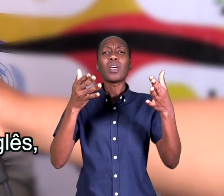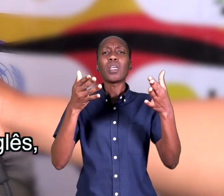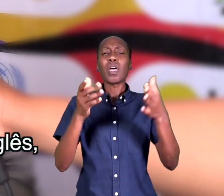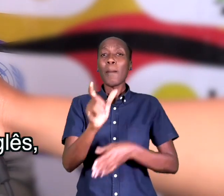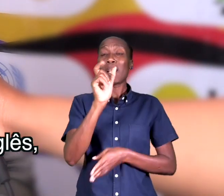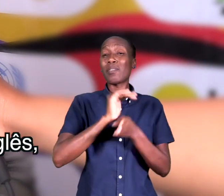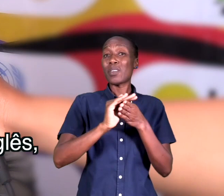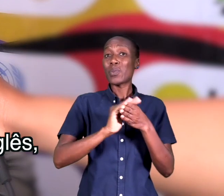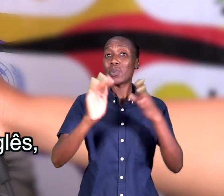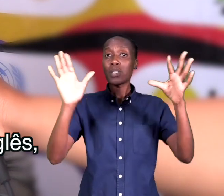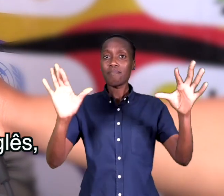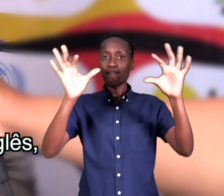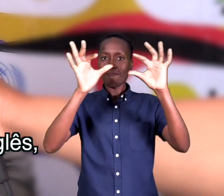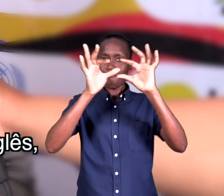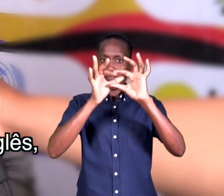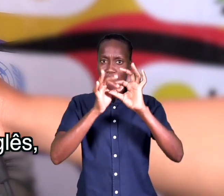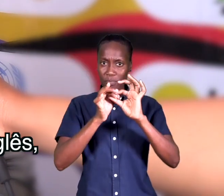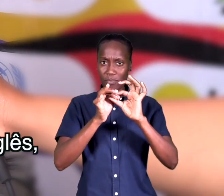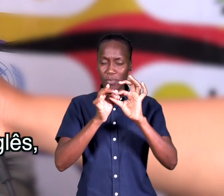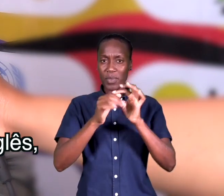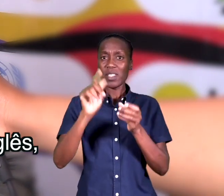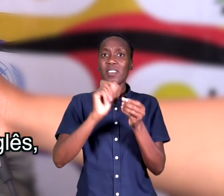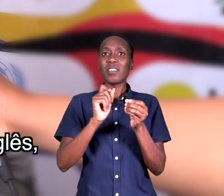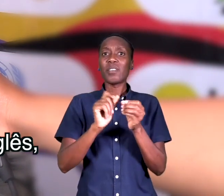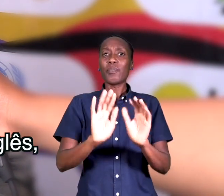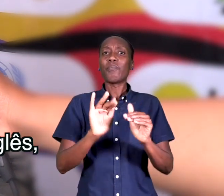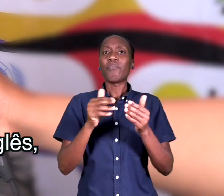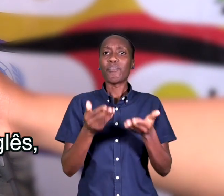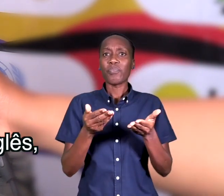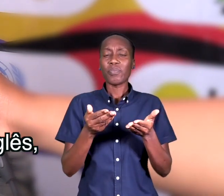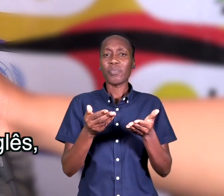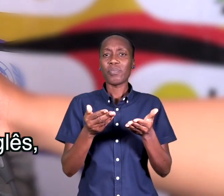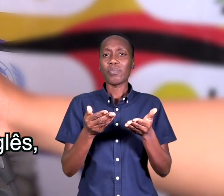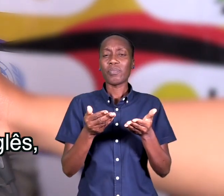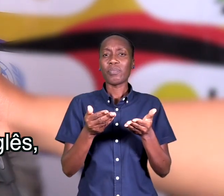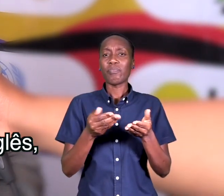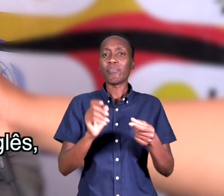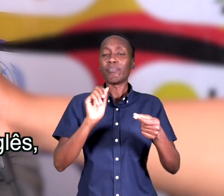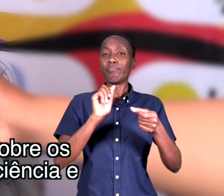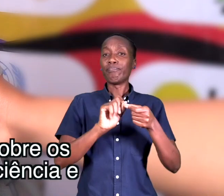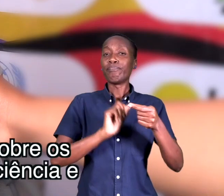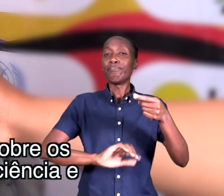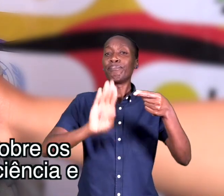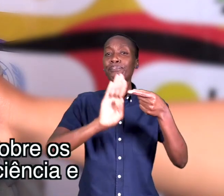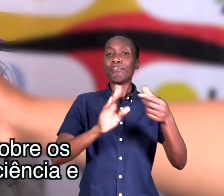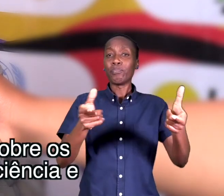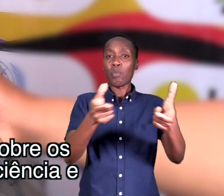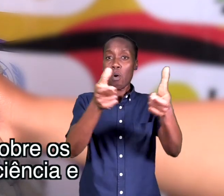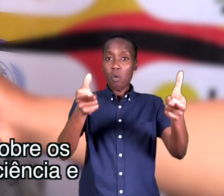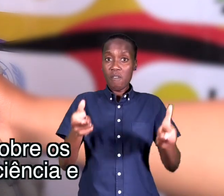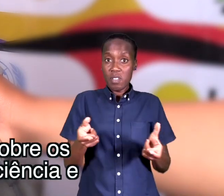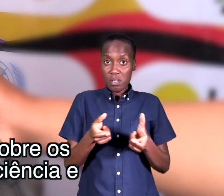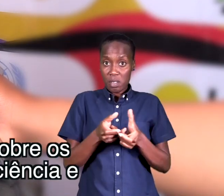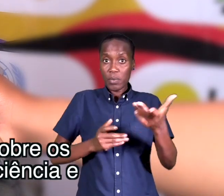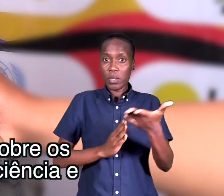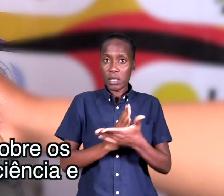BRIDGE. BRIDGE é um termo em inglês que significa ponte. E é a ponte